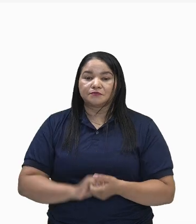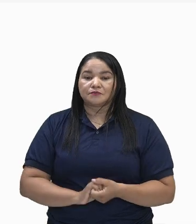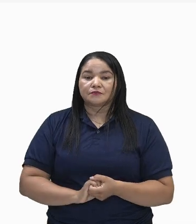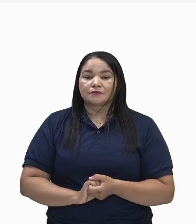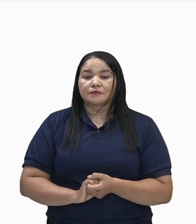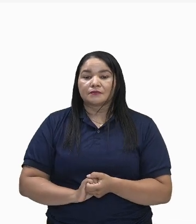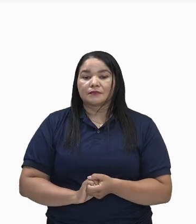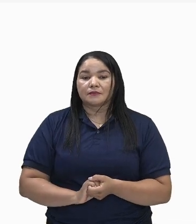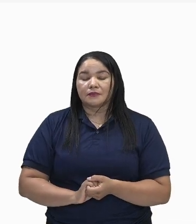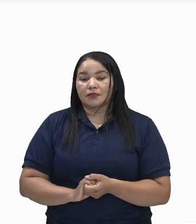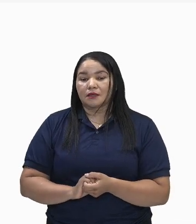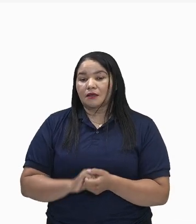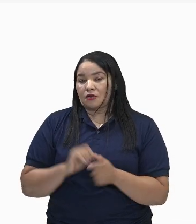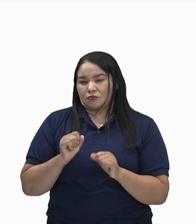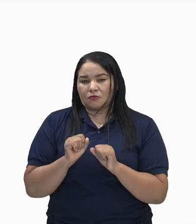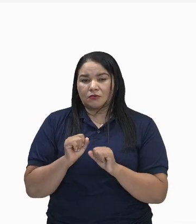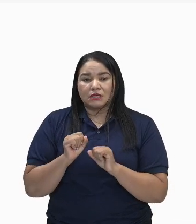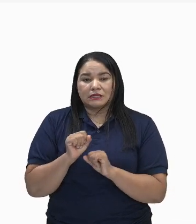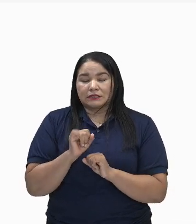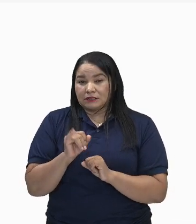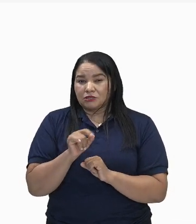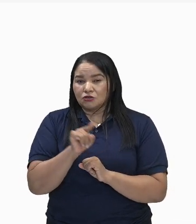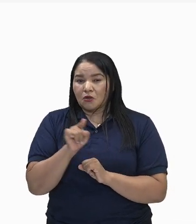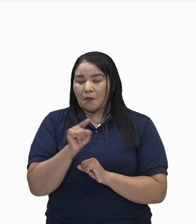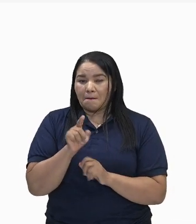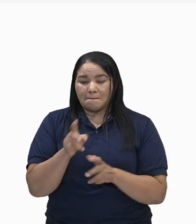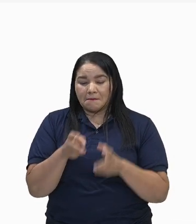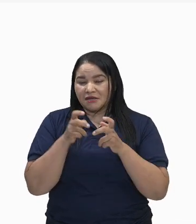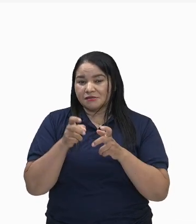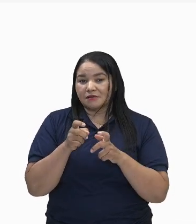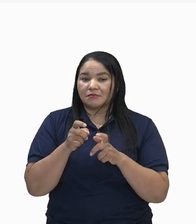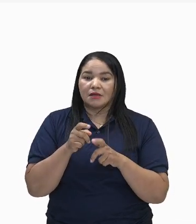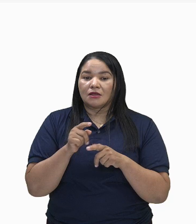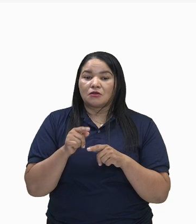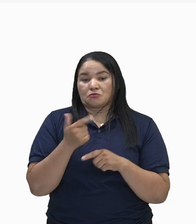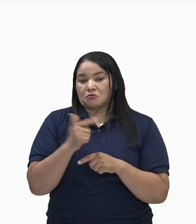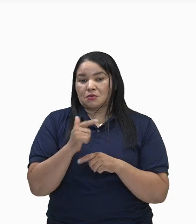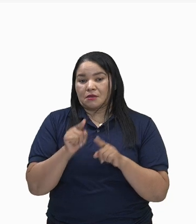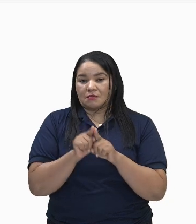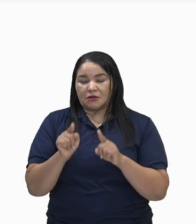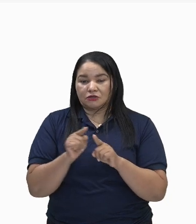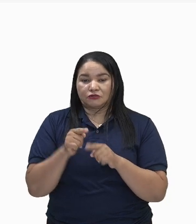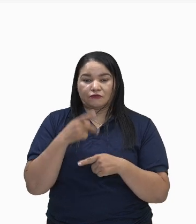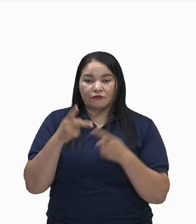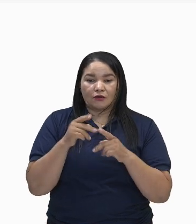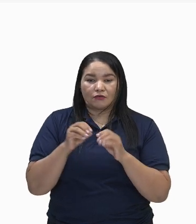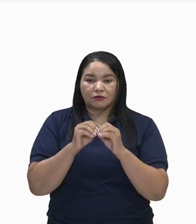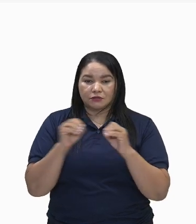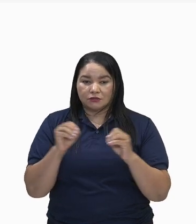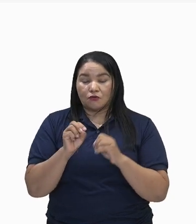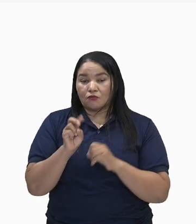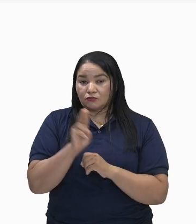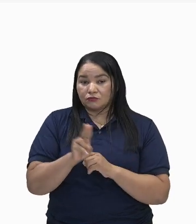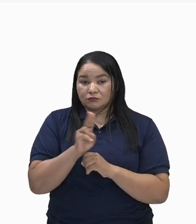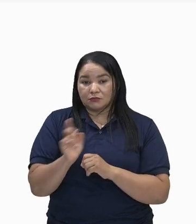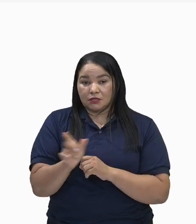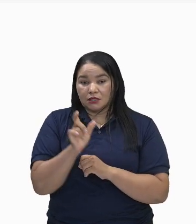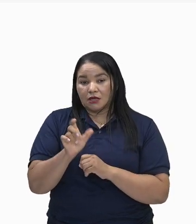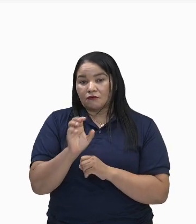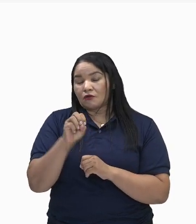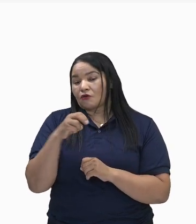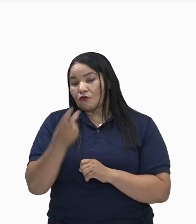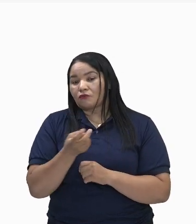muito utilizado mesmo sem que a gente perceba. Na mesma oração, ele utiliza mais de uma palavra ou expressão